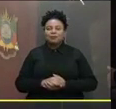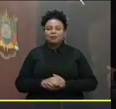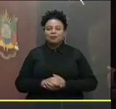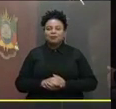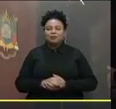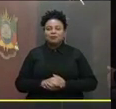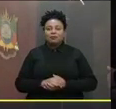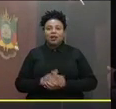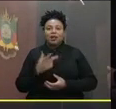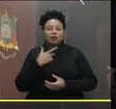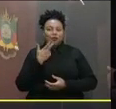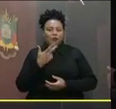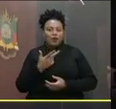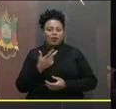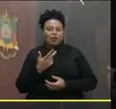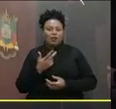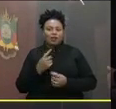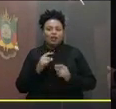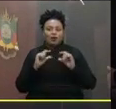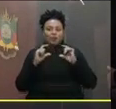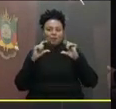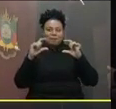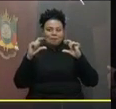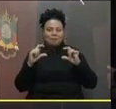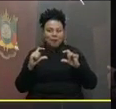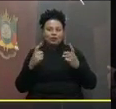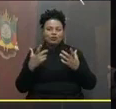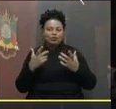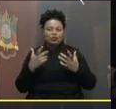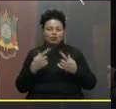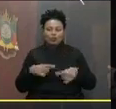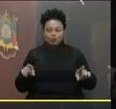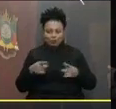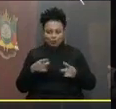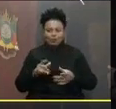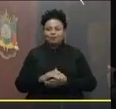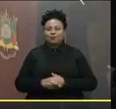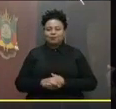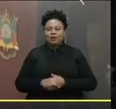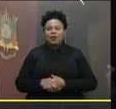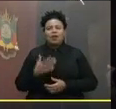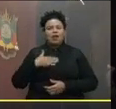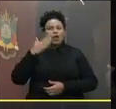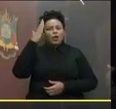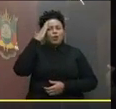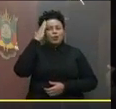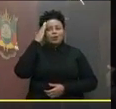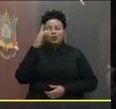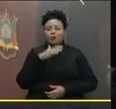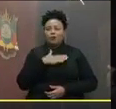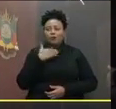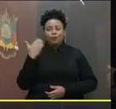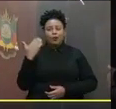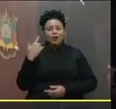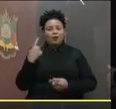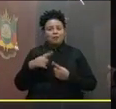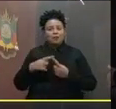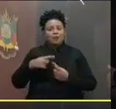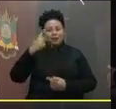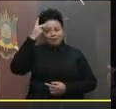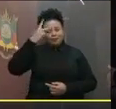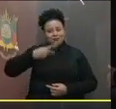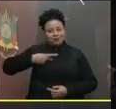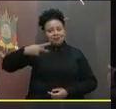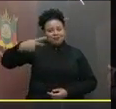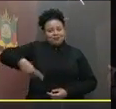Eu vou citar um trecho de uma música, da música dos Origens, que diz assim: eu sei que não vou morrer, porque de mim vai